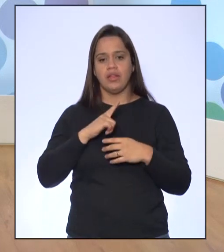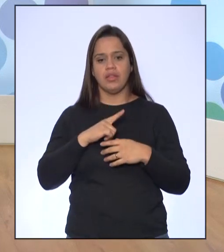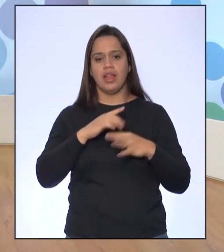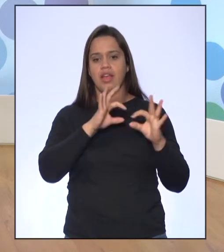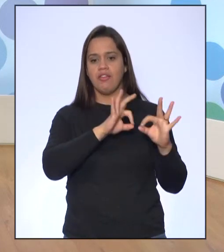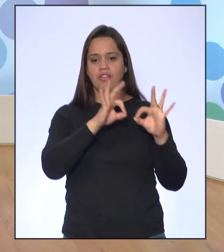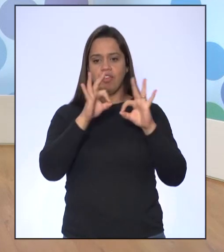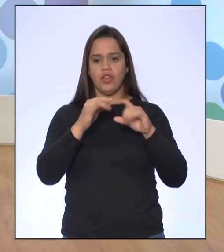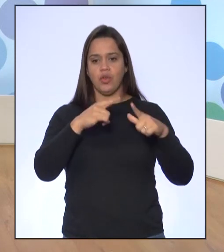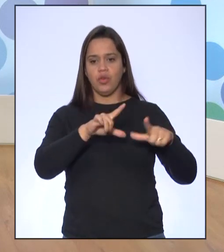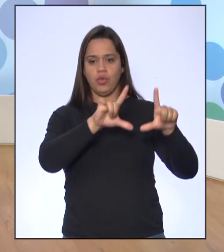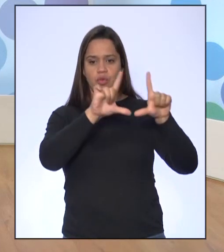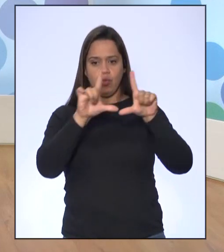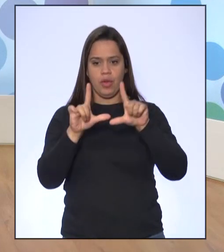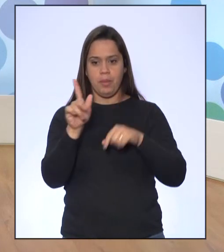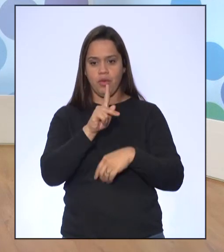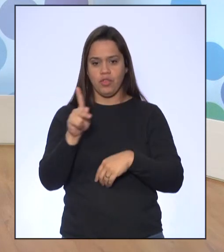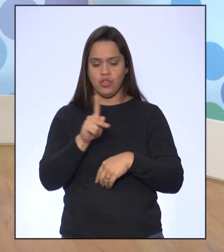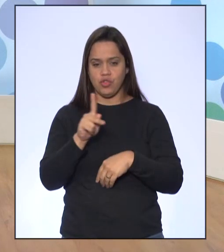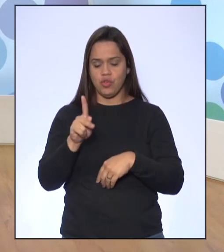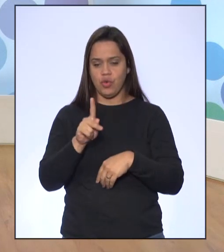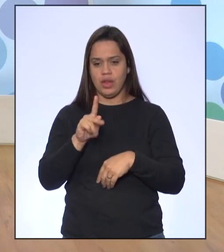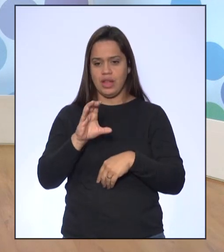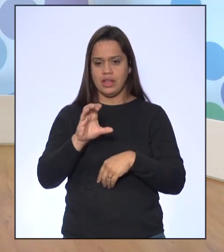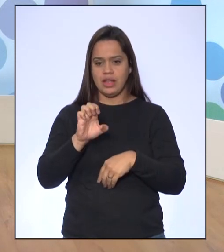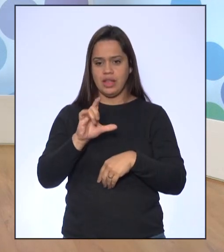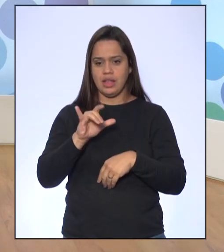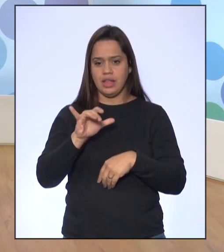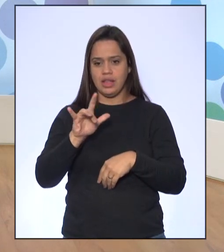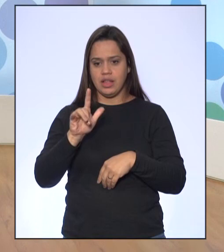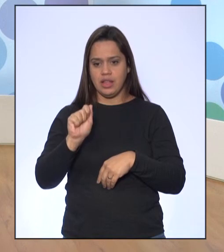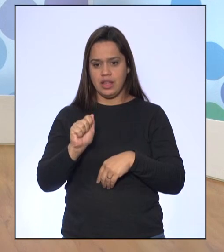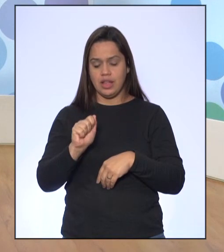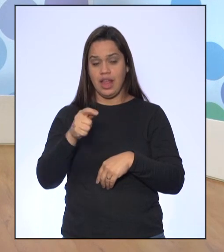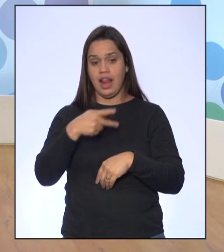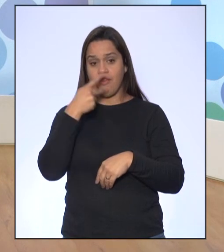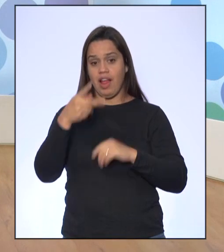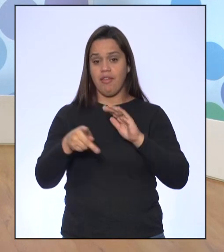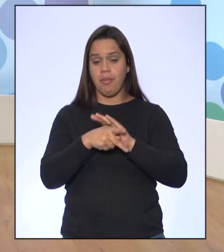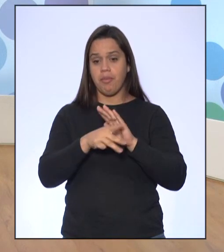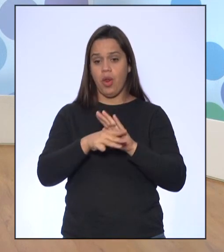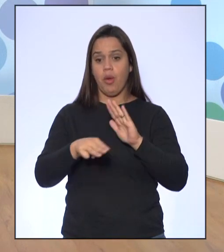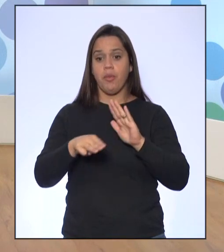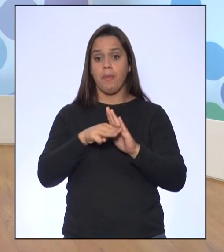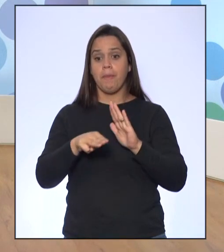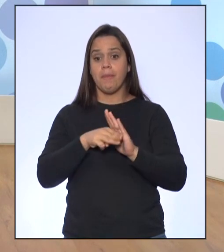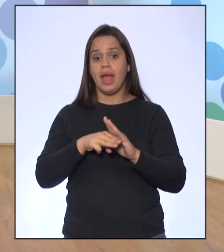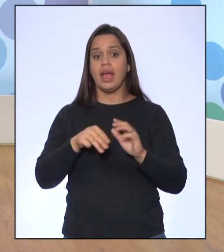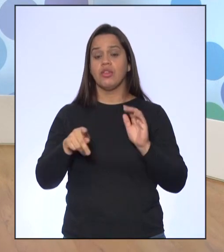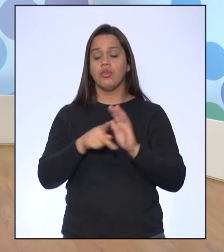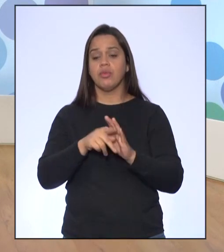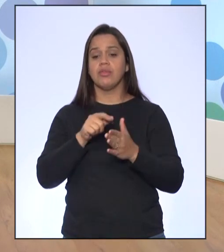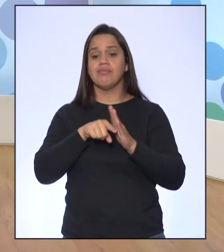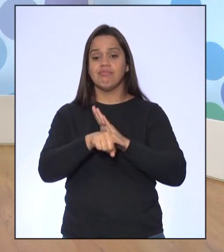curtinho da professora Cecília, e a professora falava sobre um método científico. O método científico, ele foi criado para que a